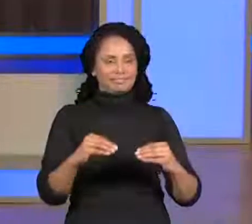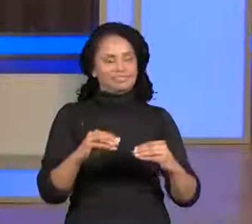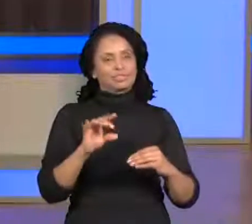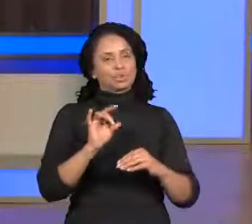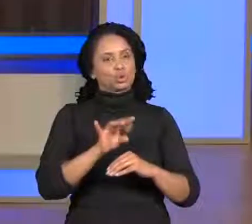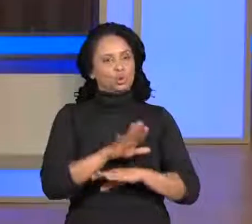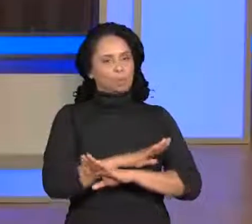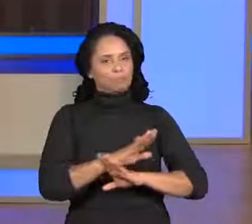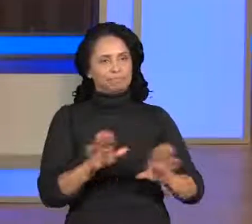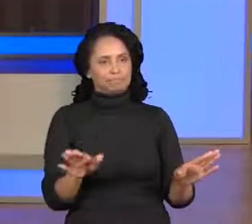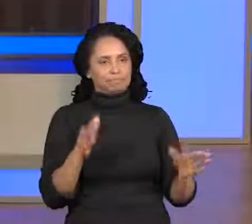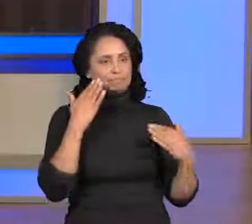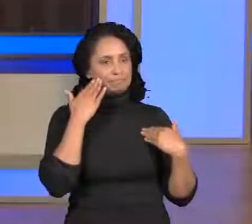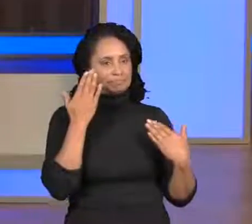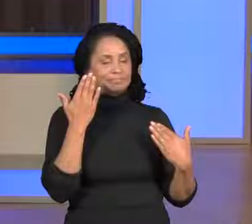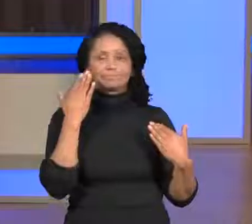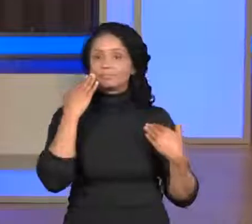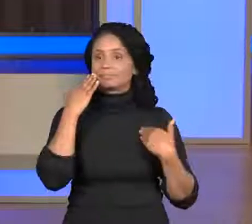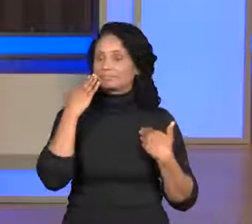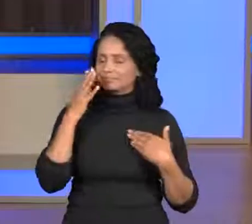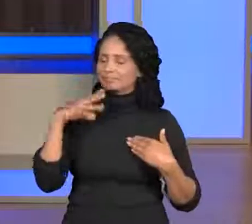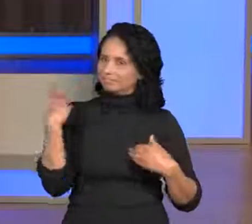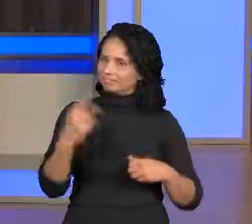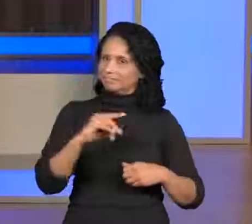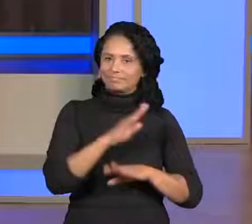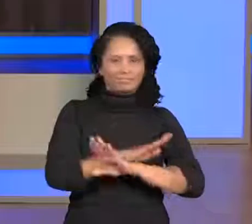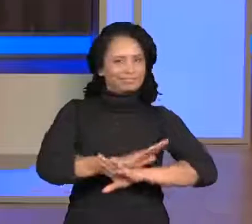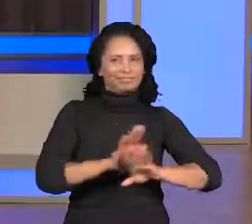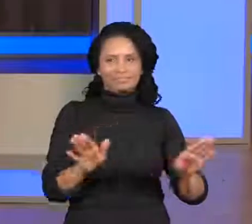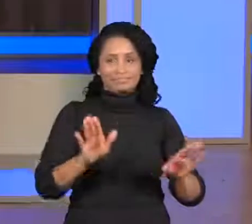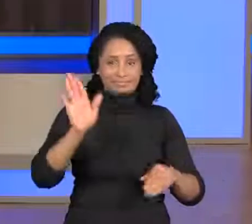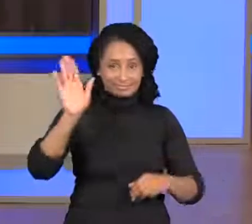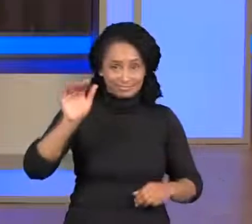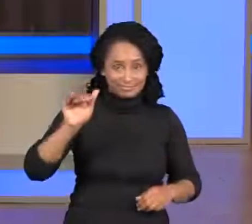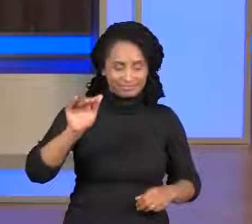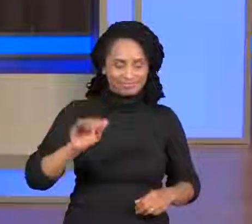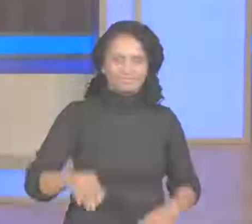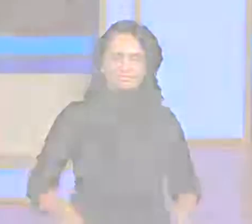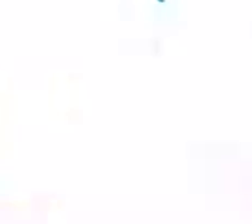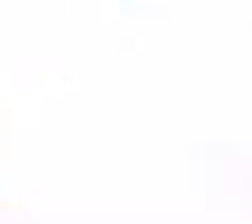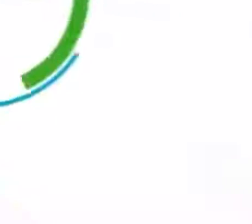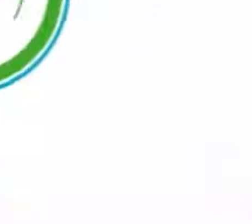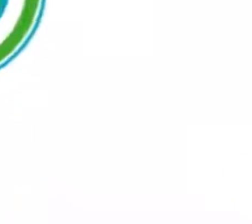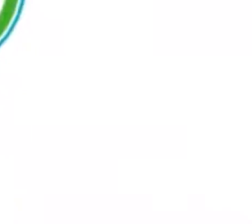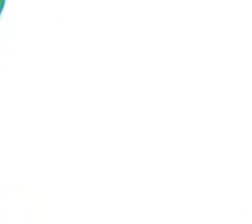obrigado. Muito Foi de corrido, nada. mas Foi. Mas foi. Então, tchau para vocês. Tchau, tchau.